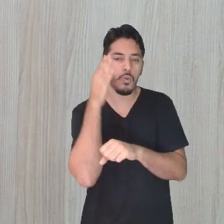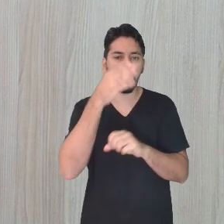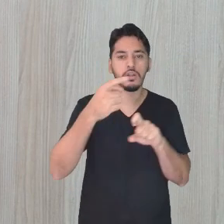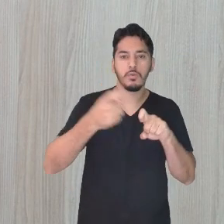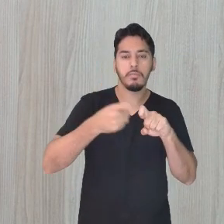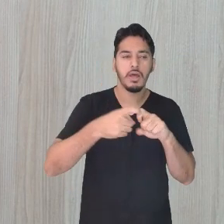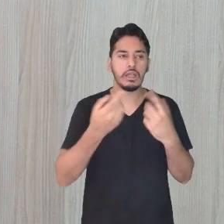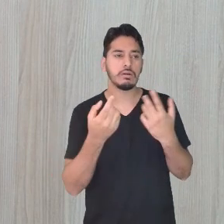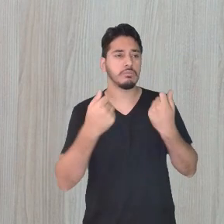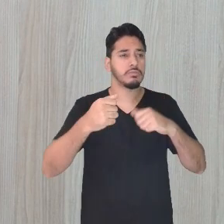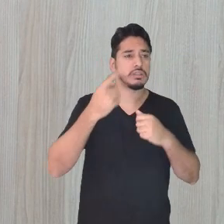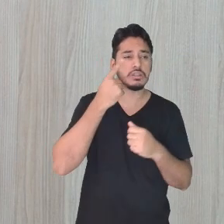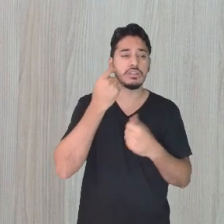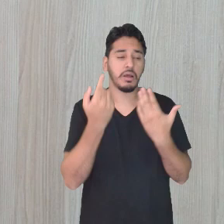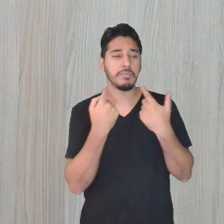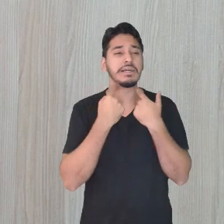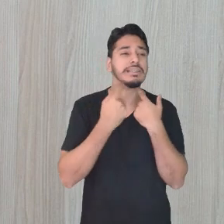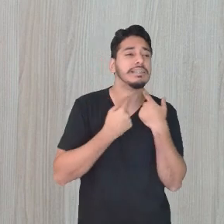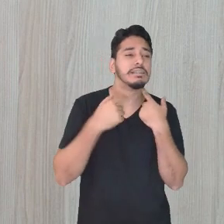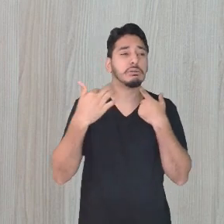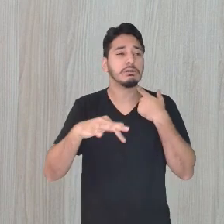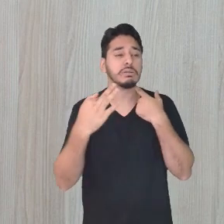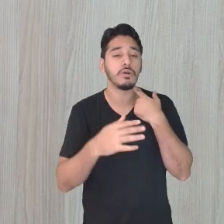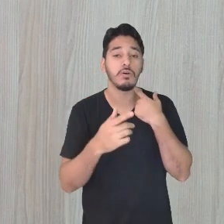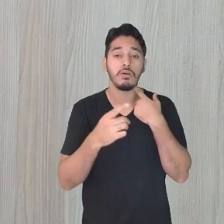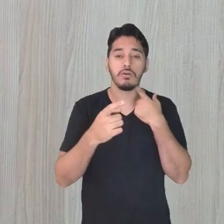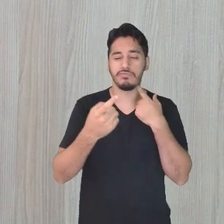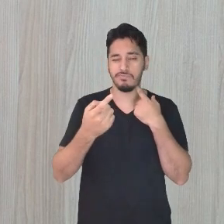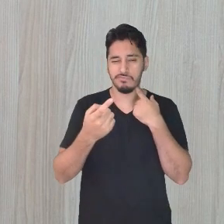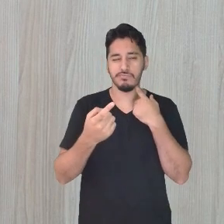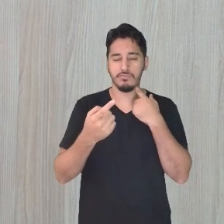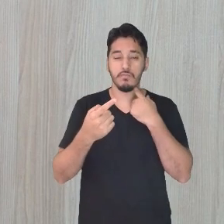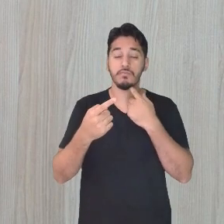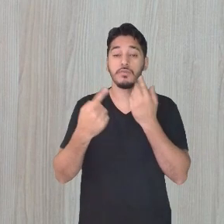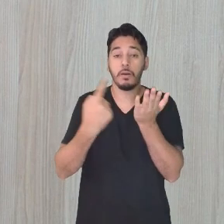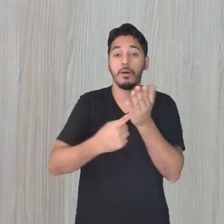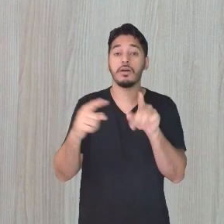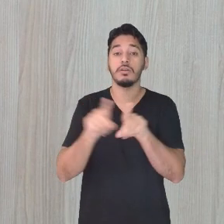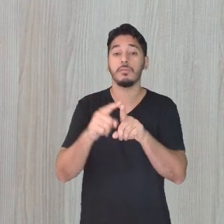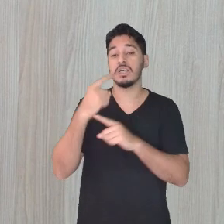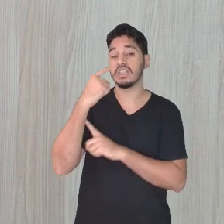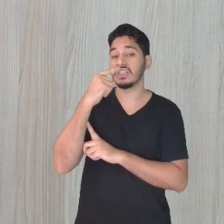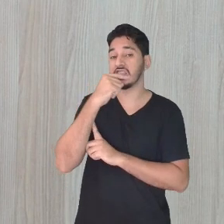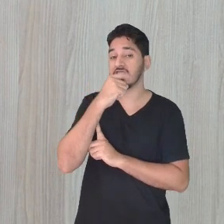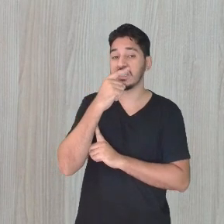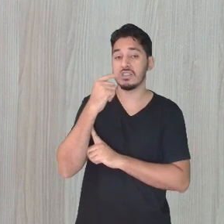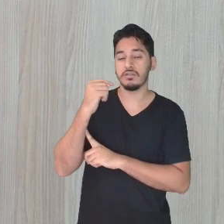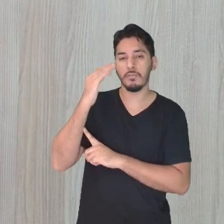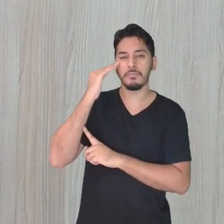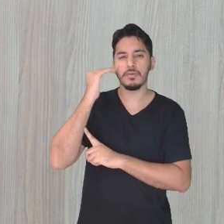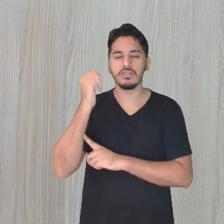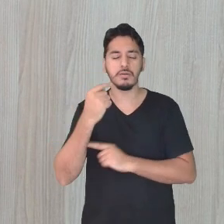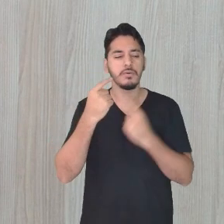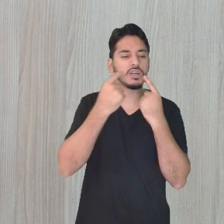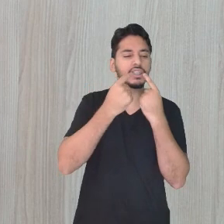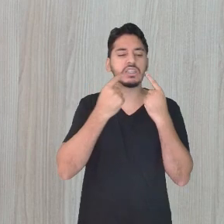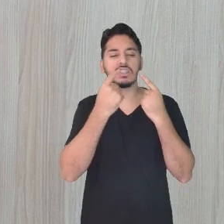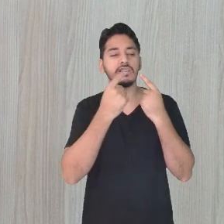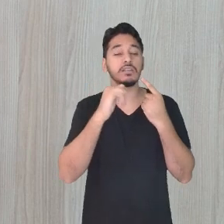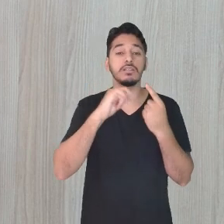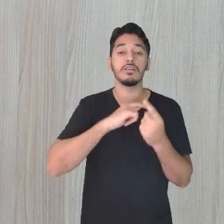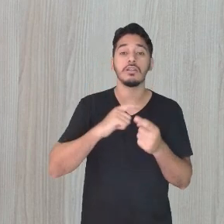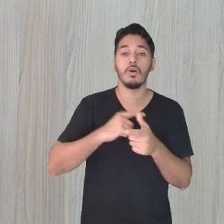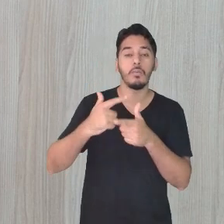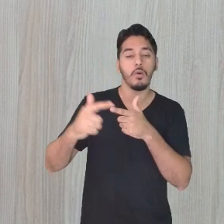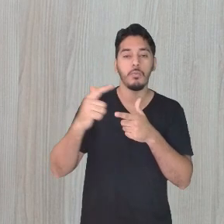uma prevenção, procurar os postinhos, marcar um dentista uma vez ao ano, para observar realmente se tem alguma anomalia e se sentir alguma